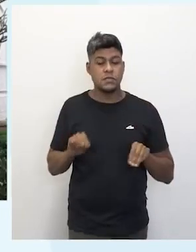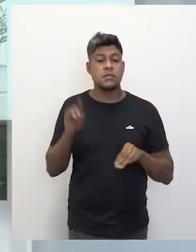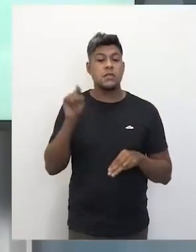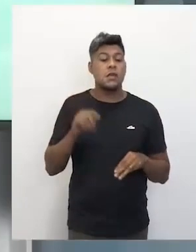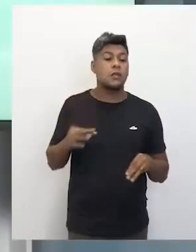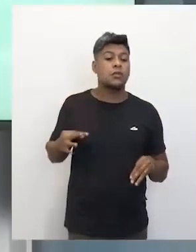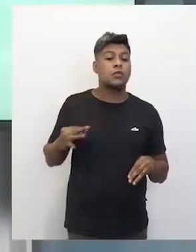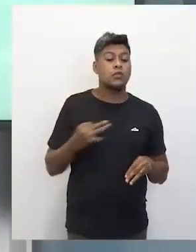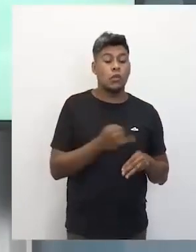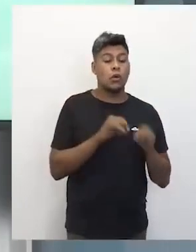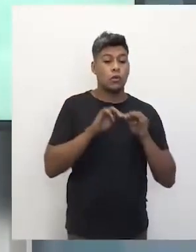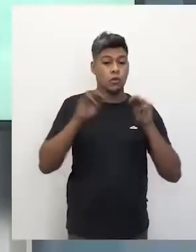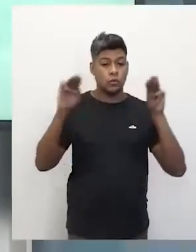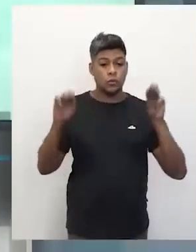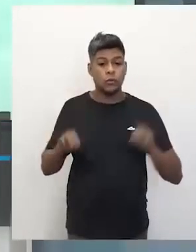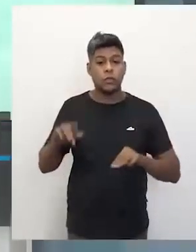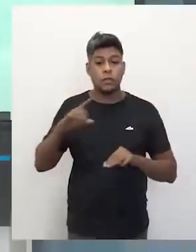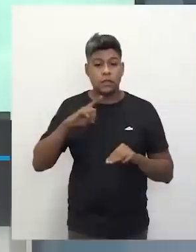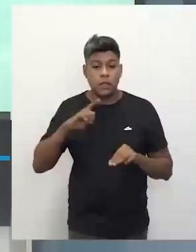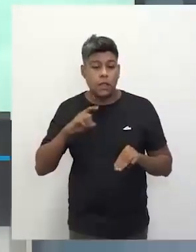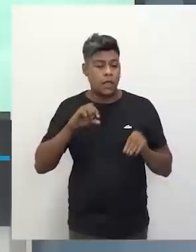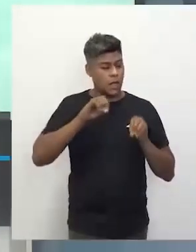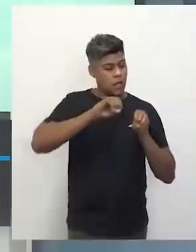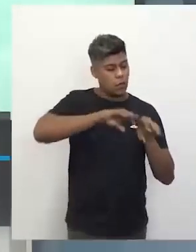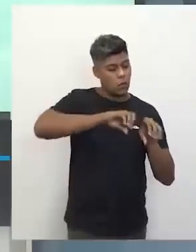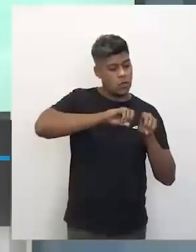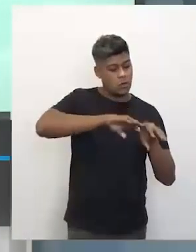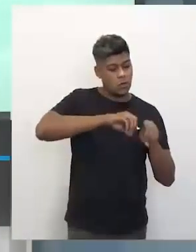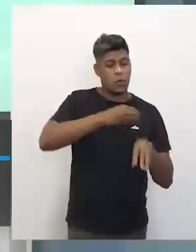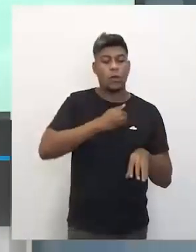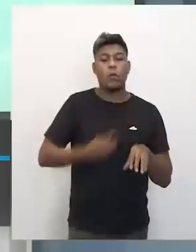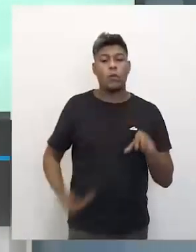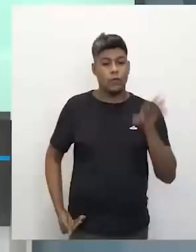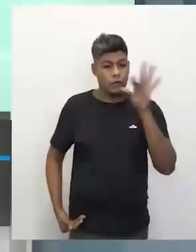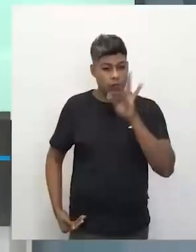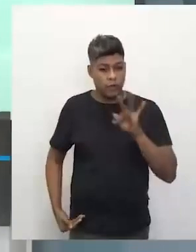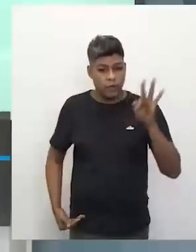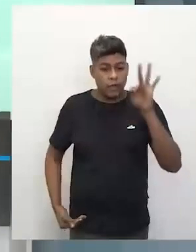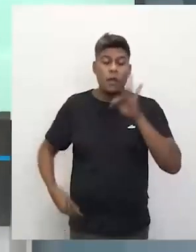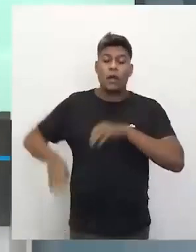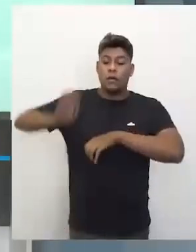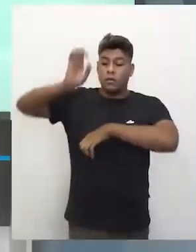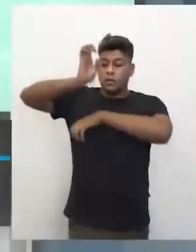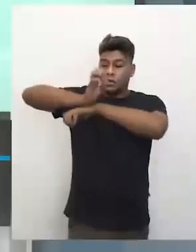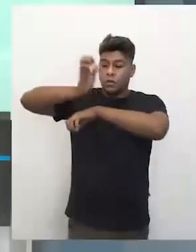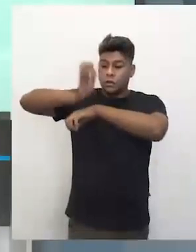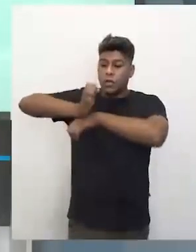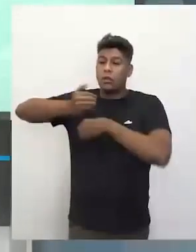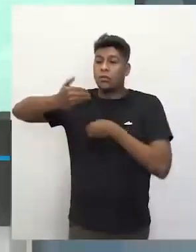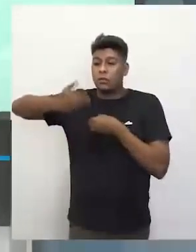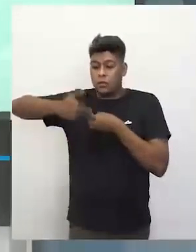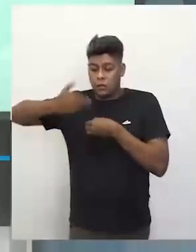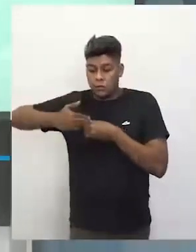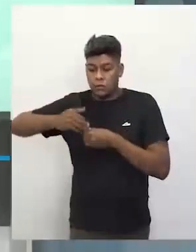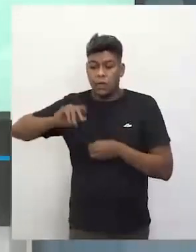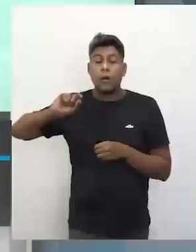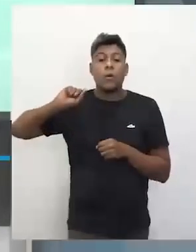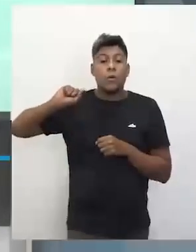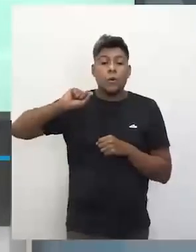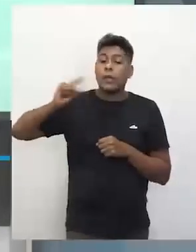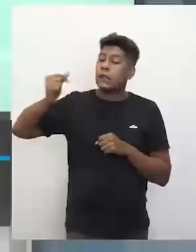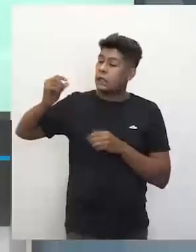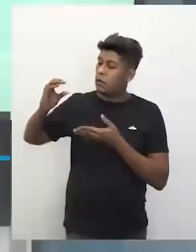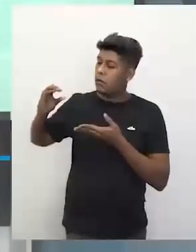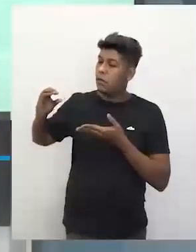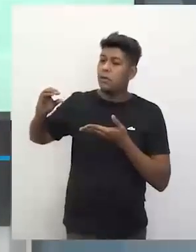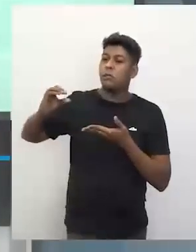todo museu que você vê lá, que tem lá um educacionais, né, o governo federal, os governos estaduais, né, municipais, eles acabam injetando um dinheirinho